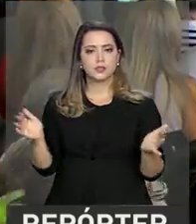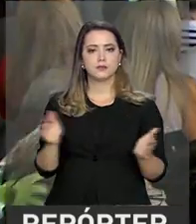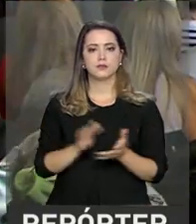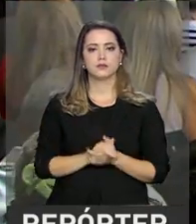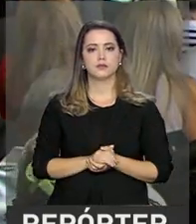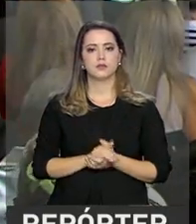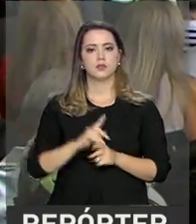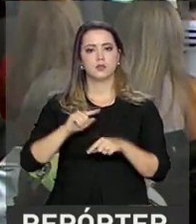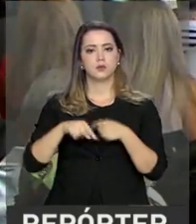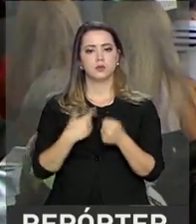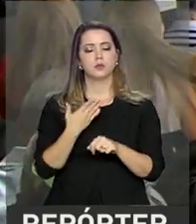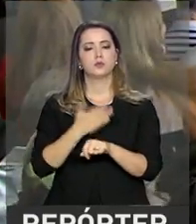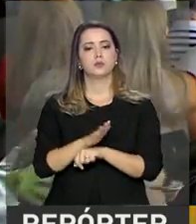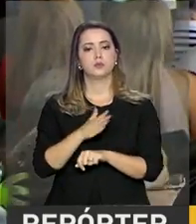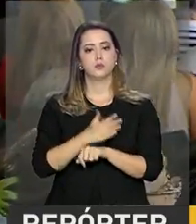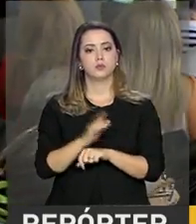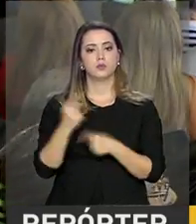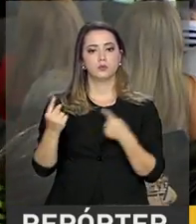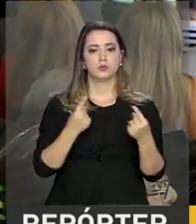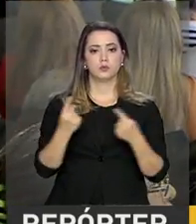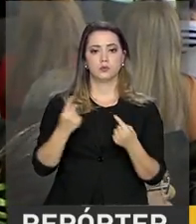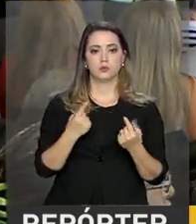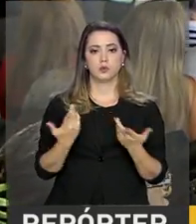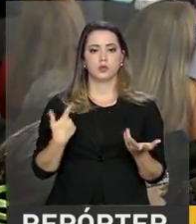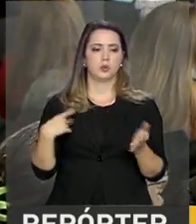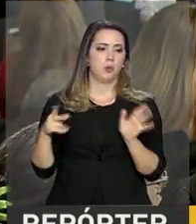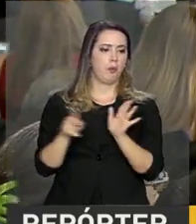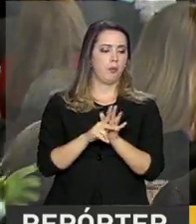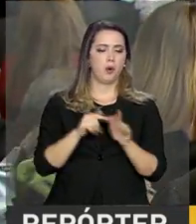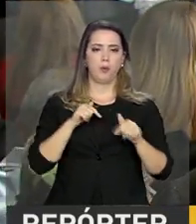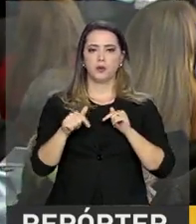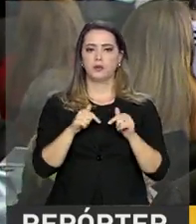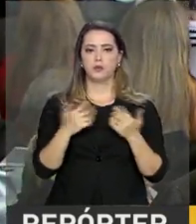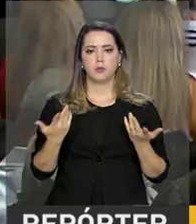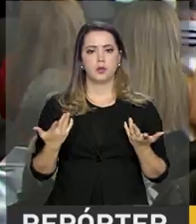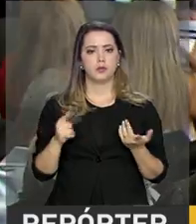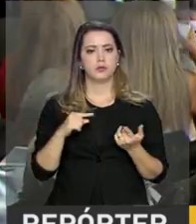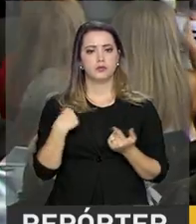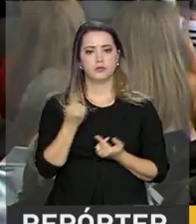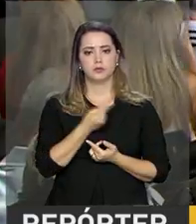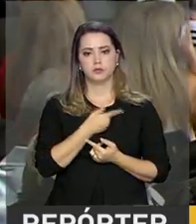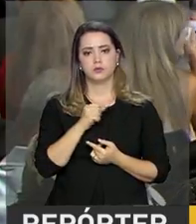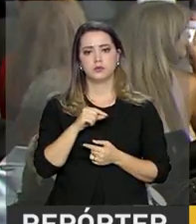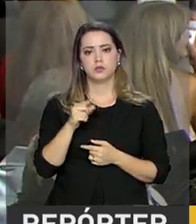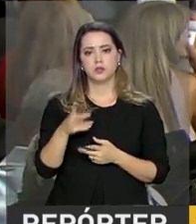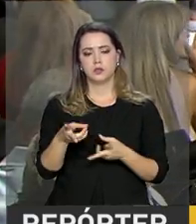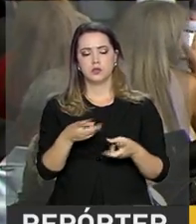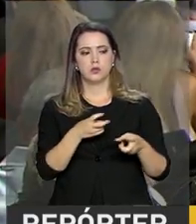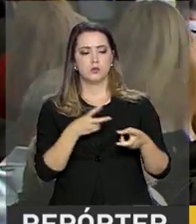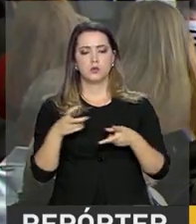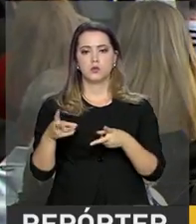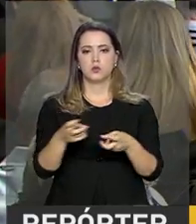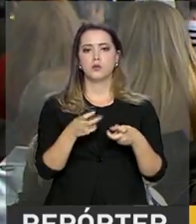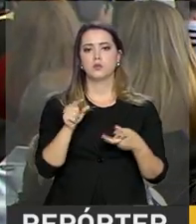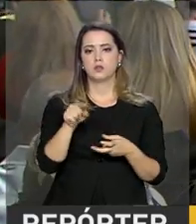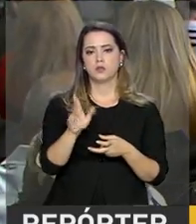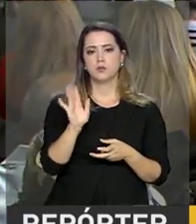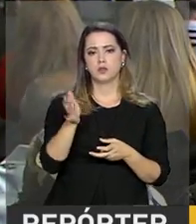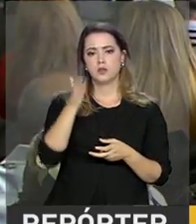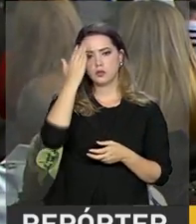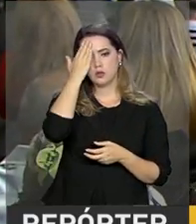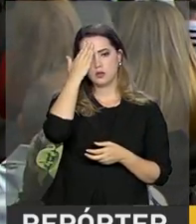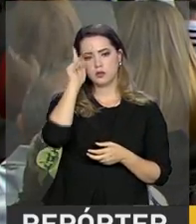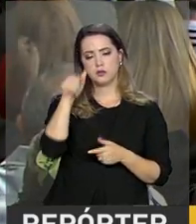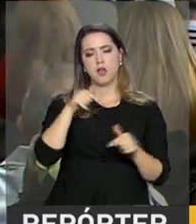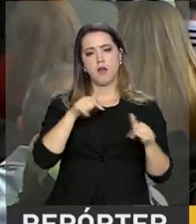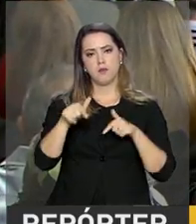Depois de qualificados, cada um tem seu ritmo próprio. Quando a gente faz a avaliação e percebe que ele já está pronto